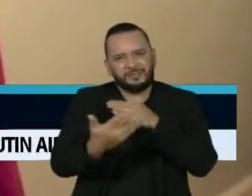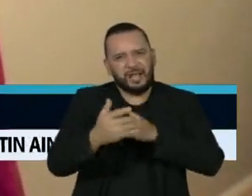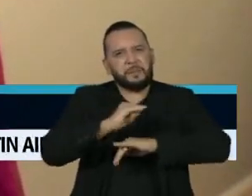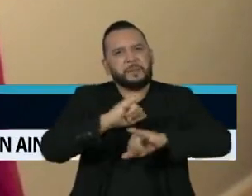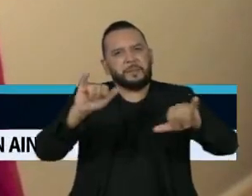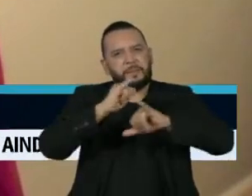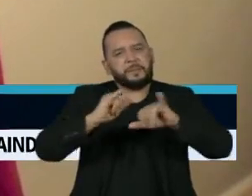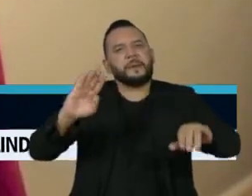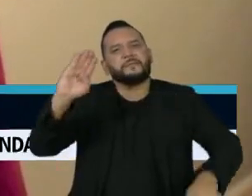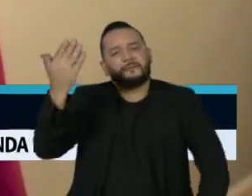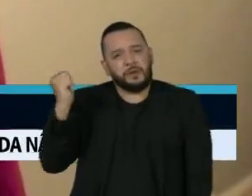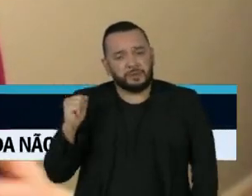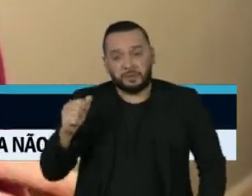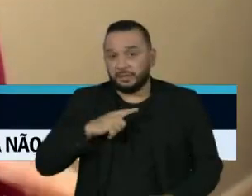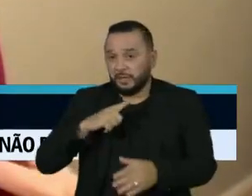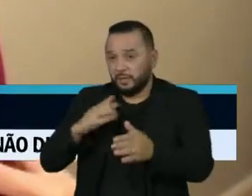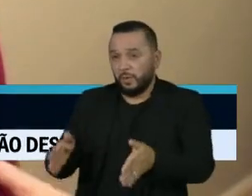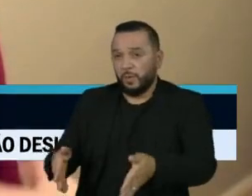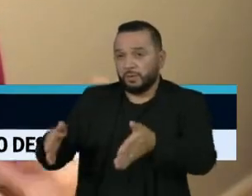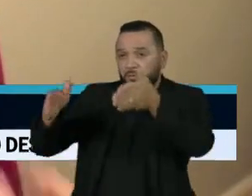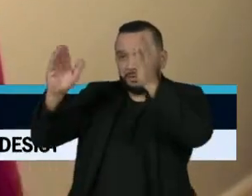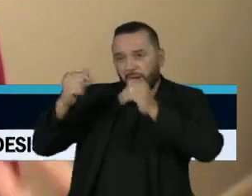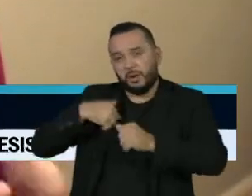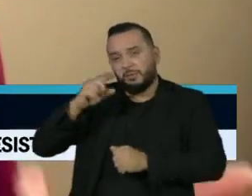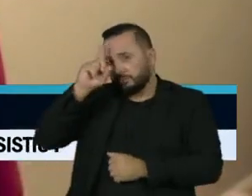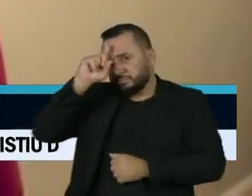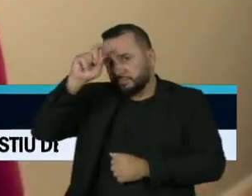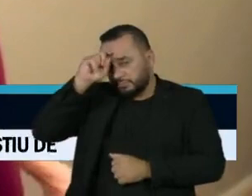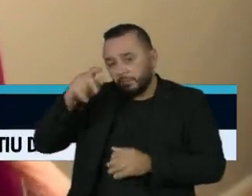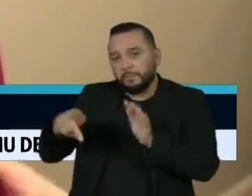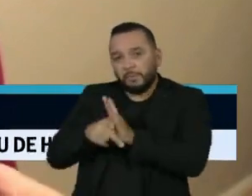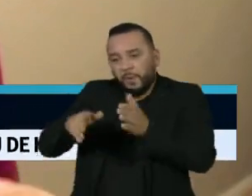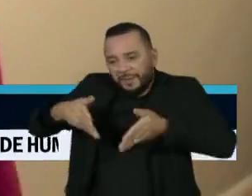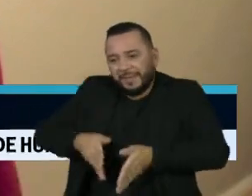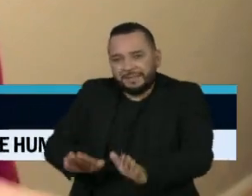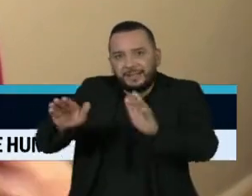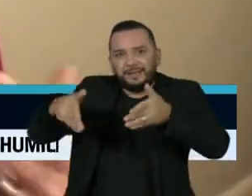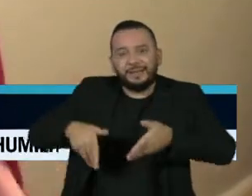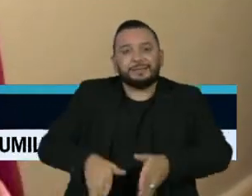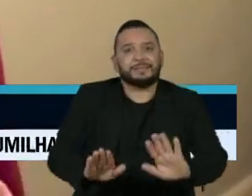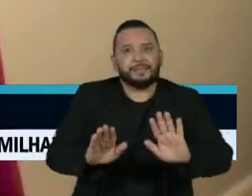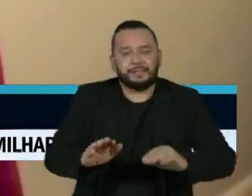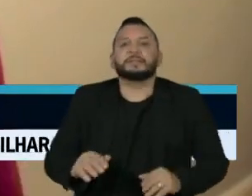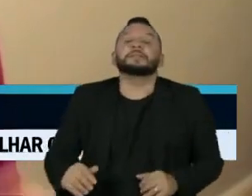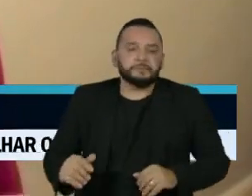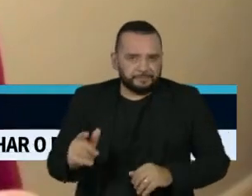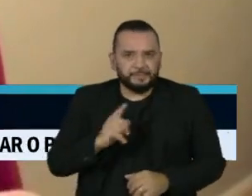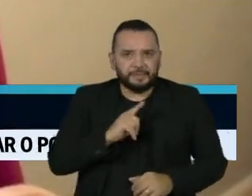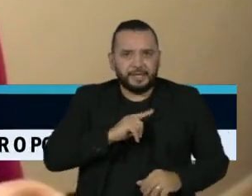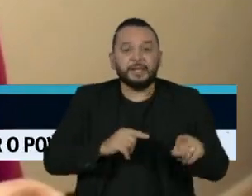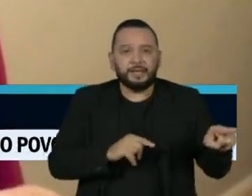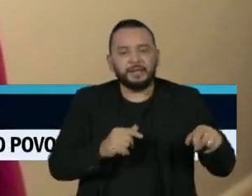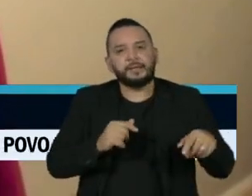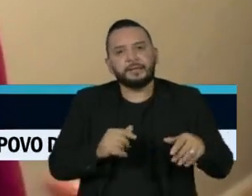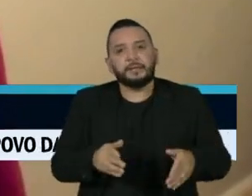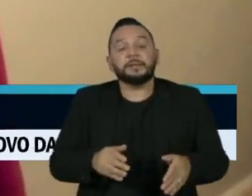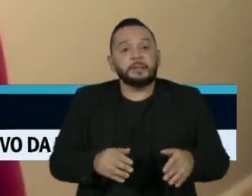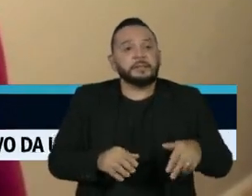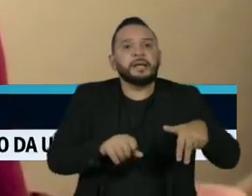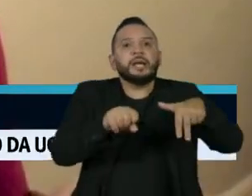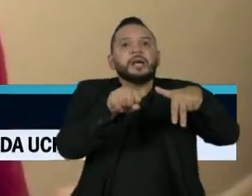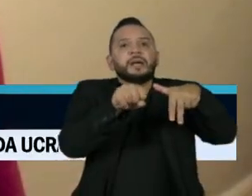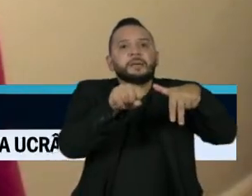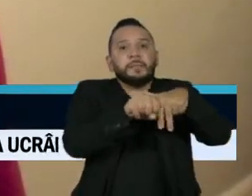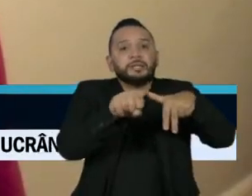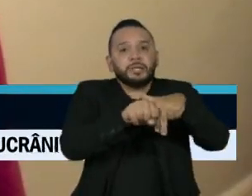da maternidade, você teve assim, a conta oficial da embaixada russa no Reino Unido dizendo